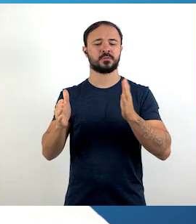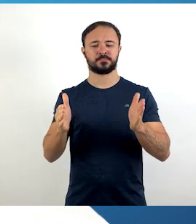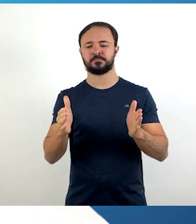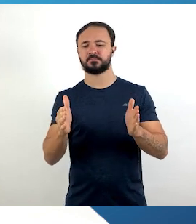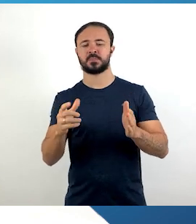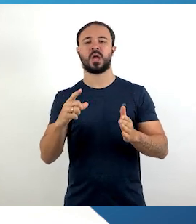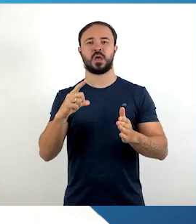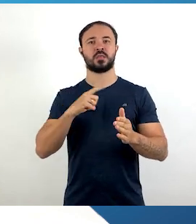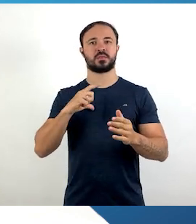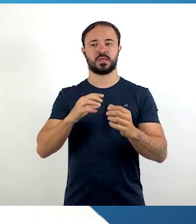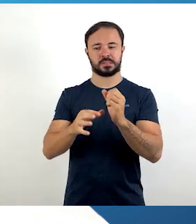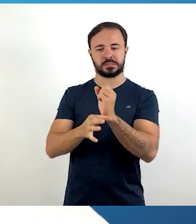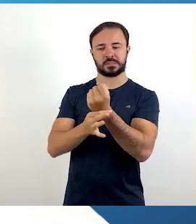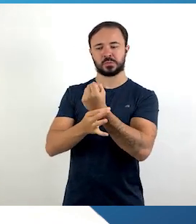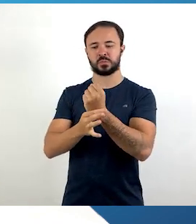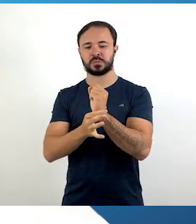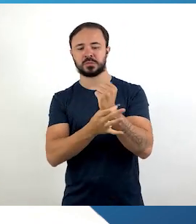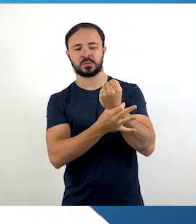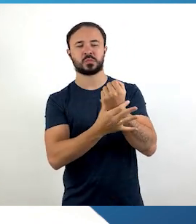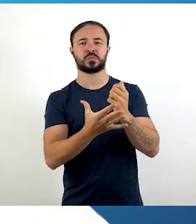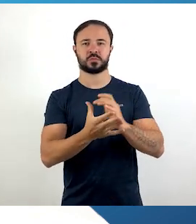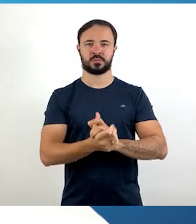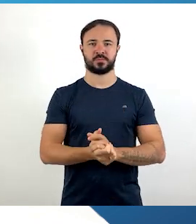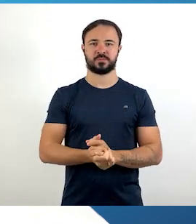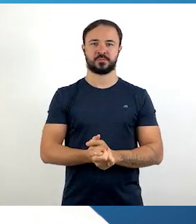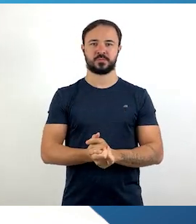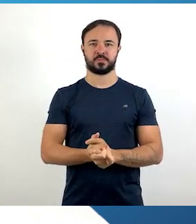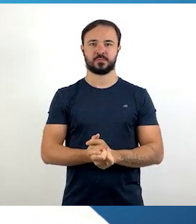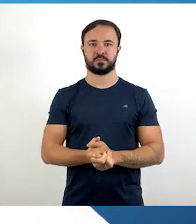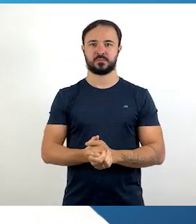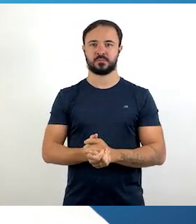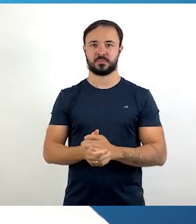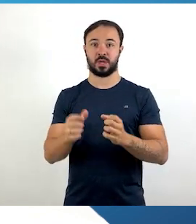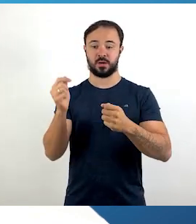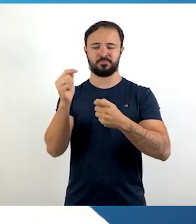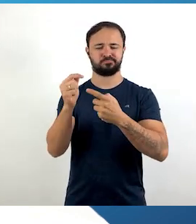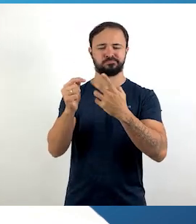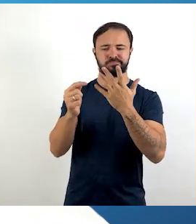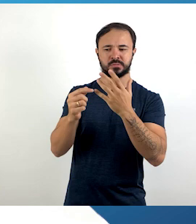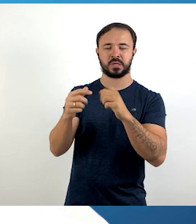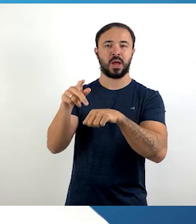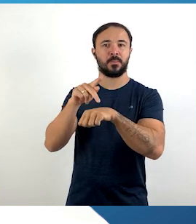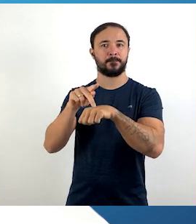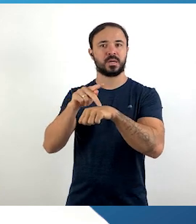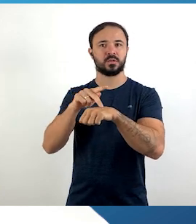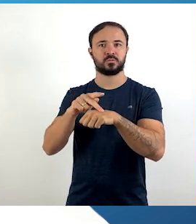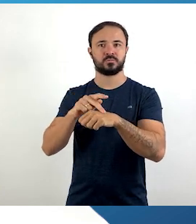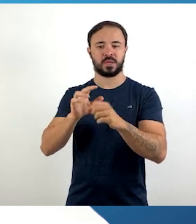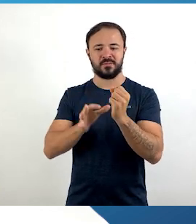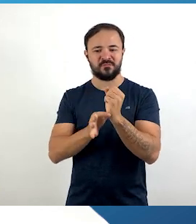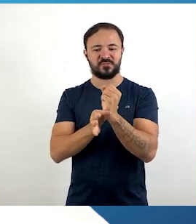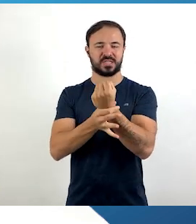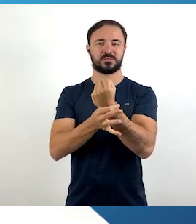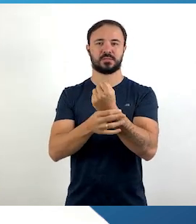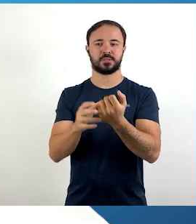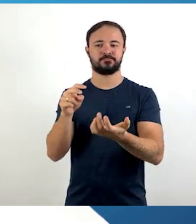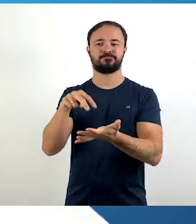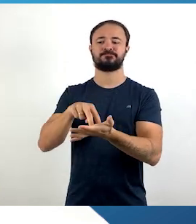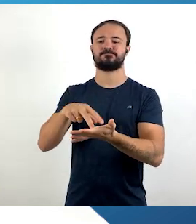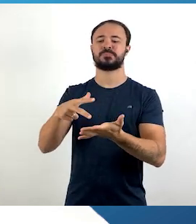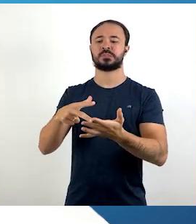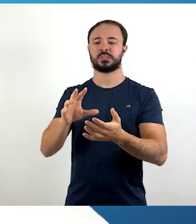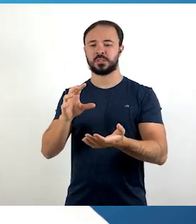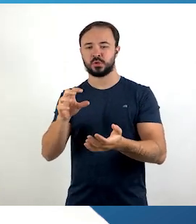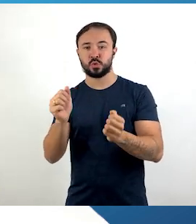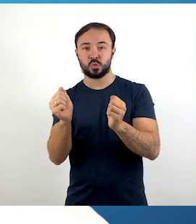lado da estrutura do satélite. Esses pinos pretos têm a função de fixar as barras às